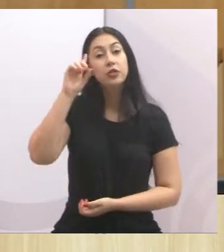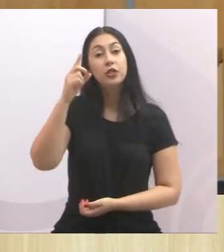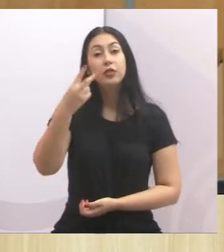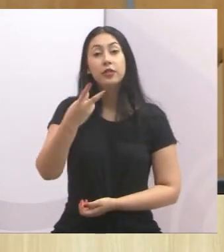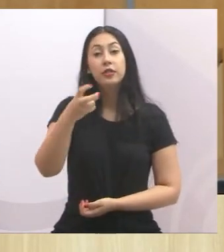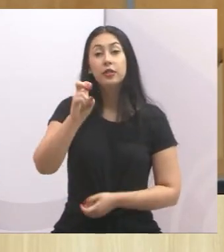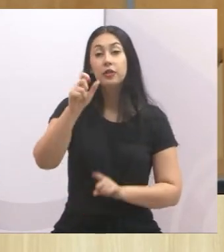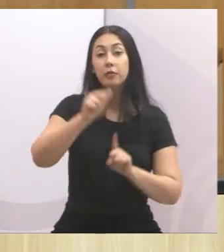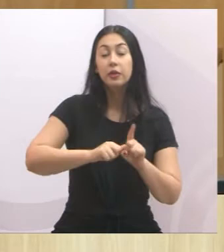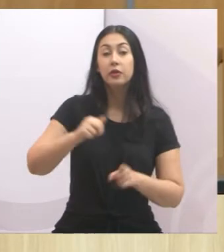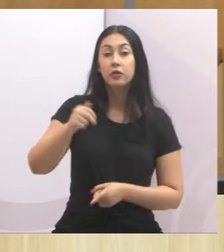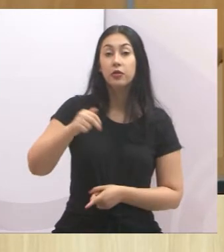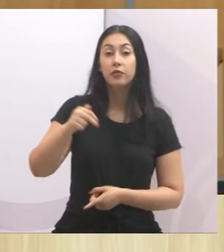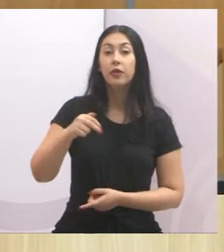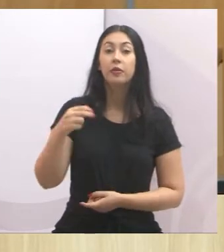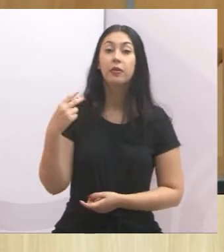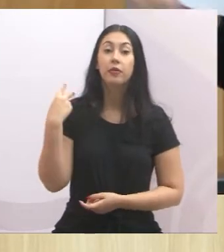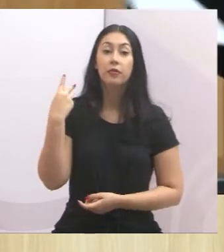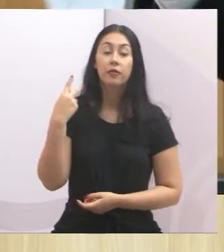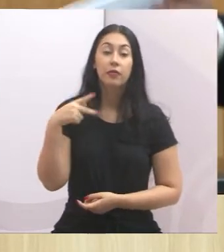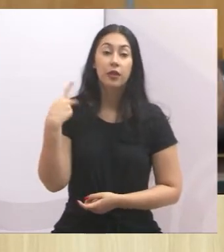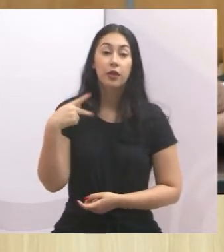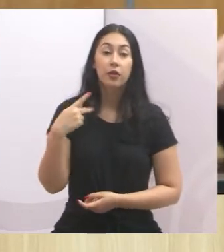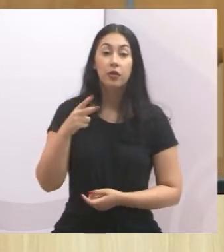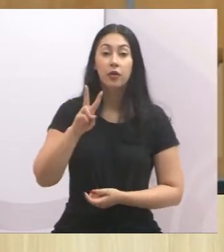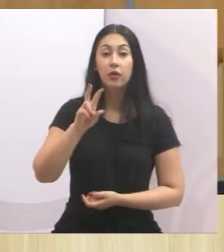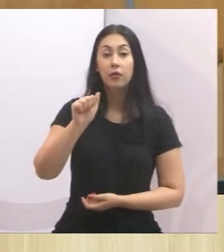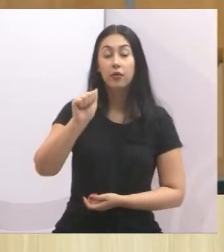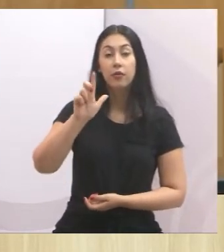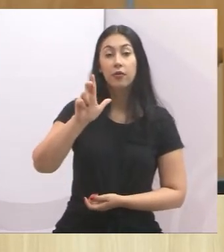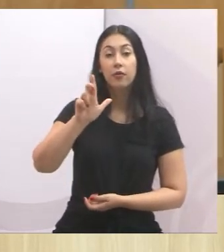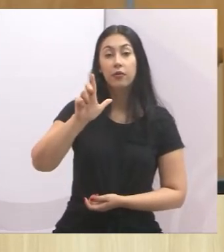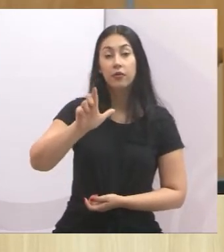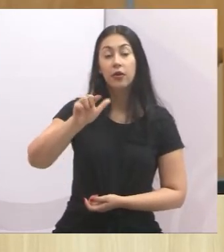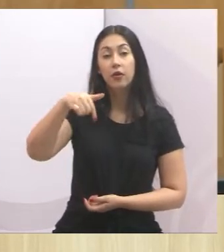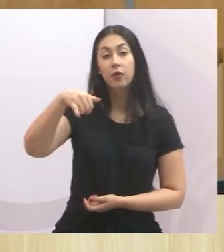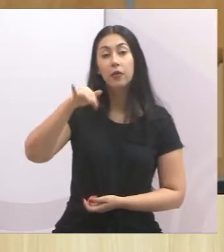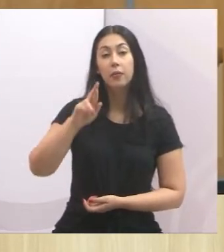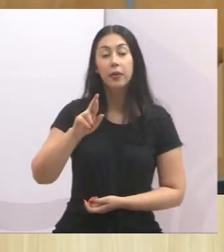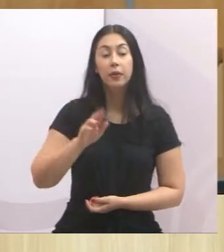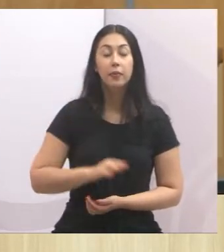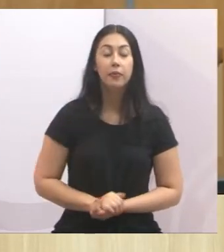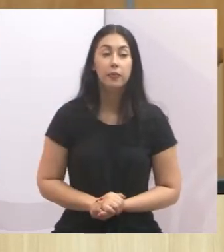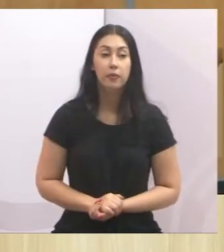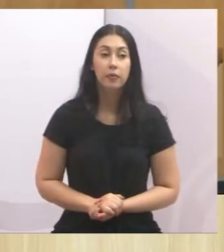25 de novembro de 2020, autoria vereador Valmir do Parque Meia Lua.